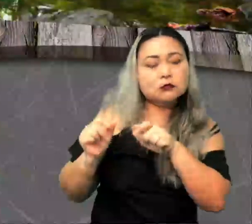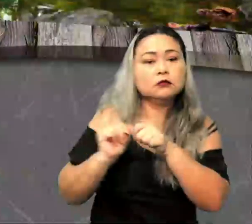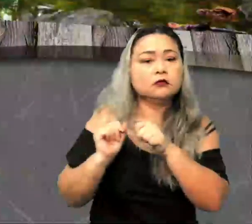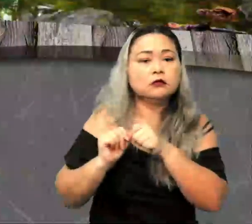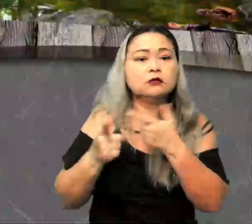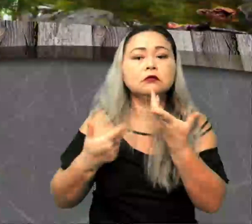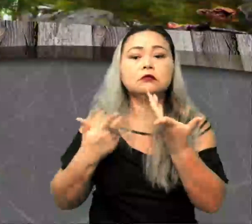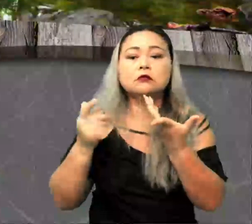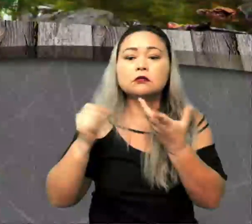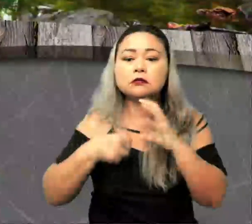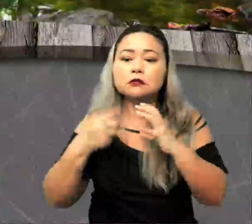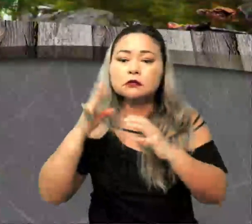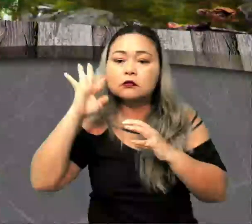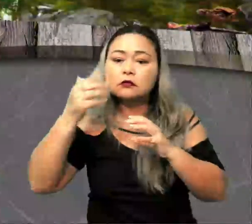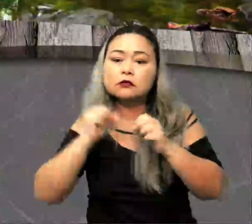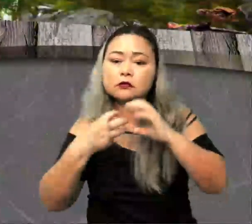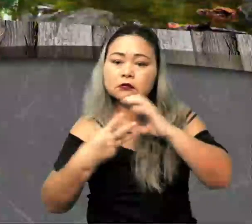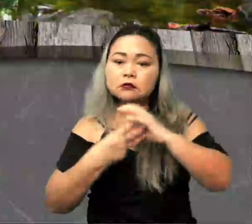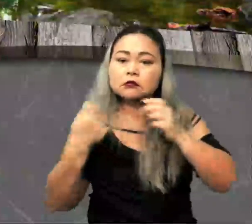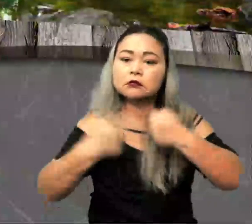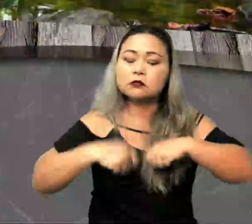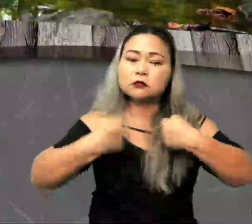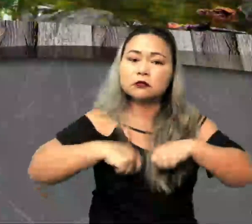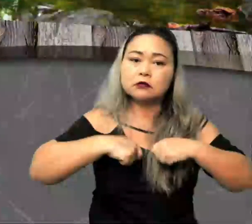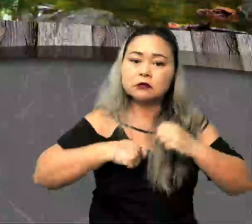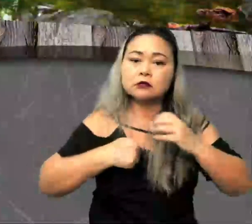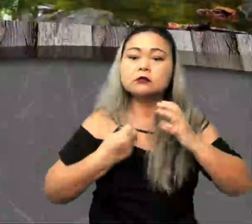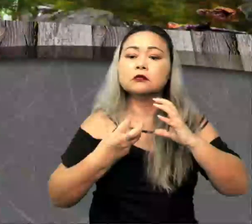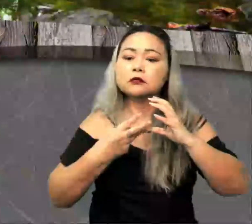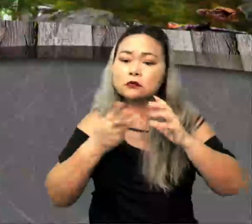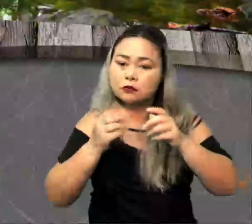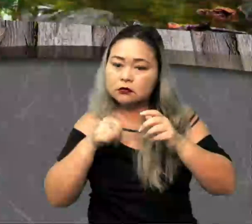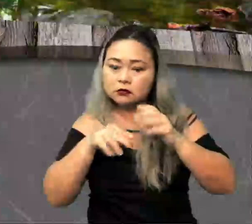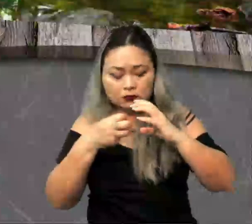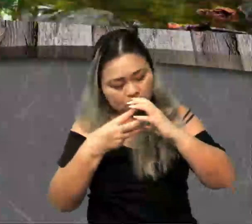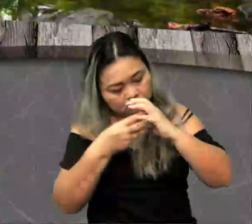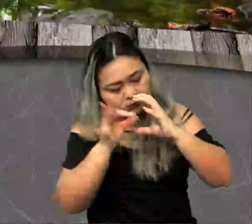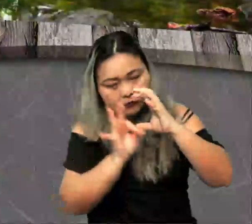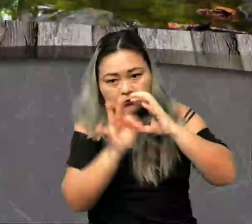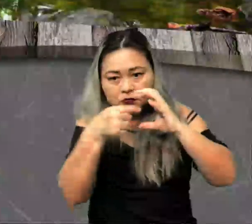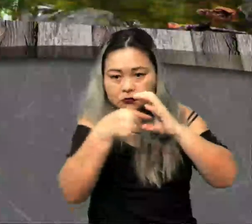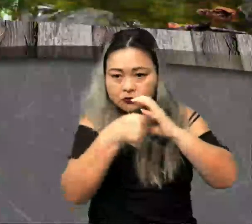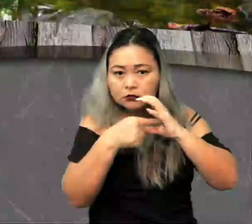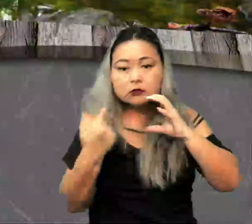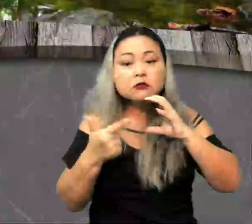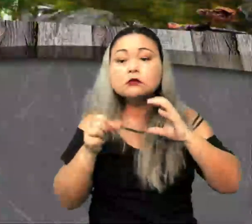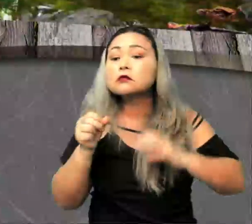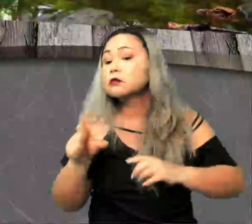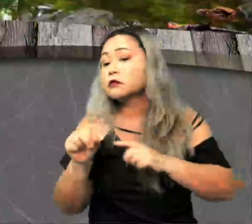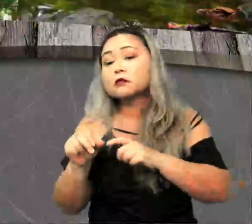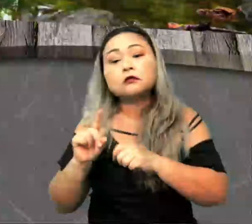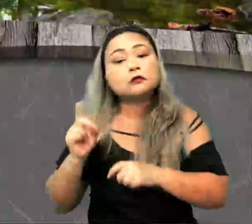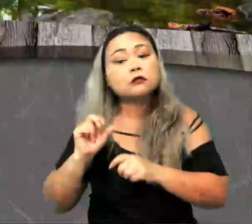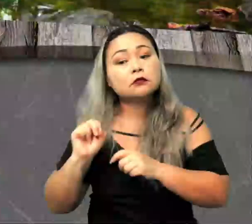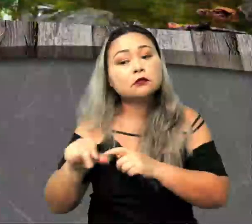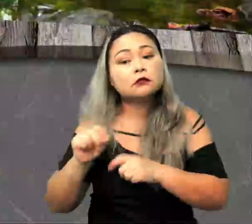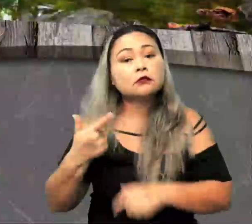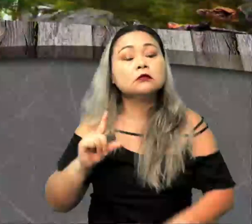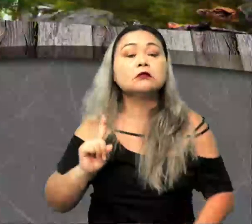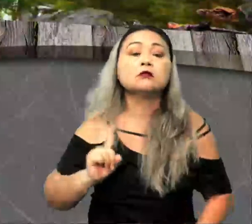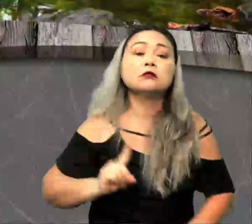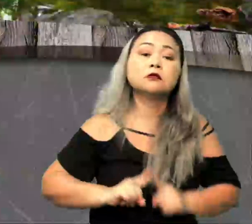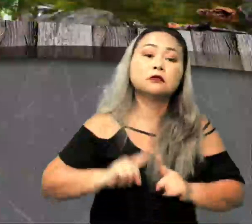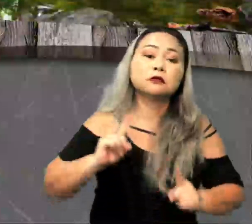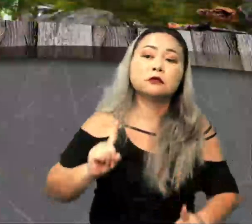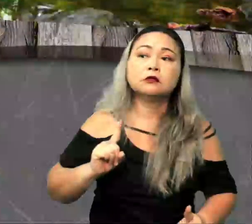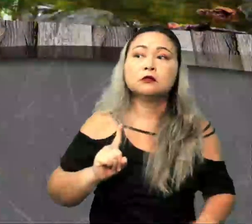celular, para ser considerado um ser vivo, precisa ter essa unidade morfofisiológica, o que não acontece nos vírus.